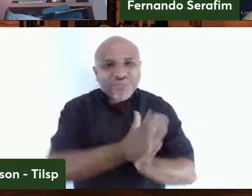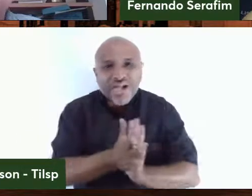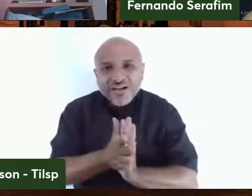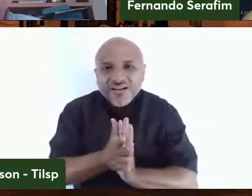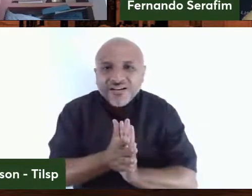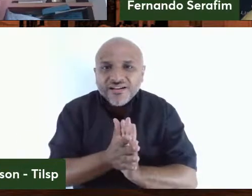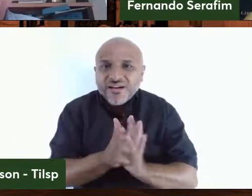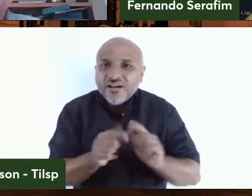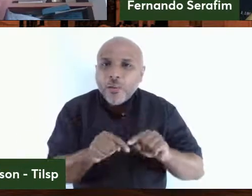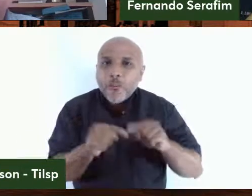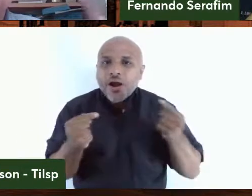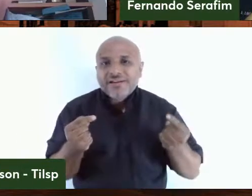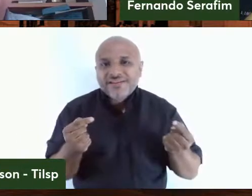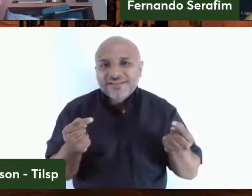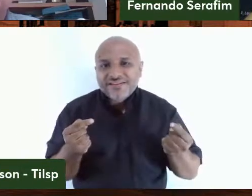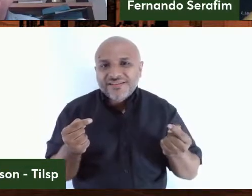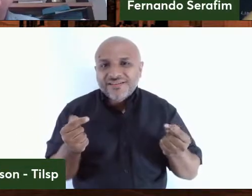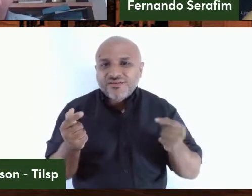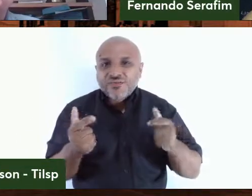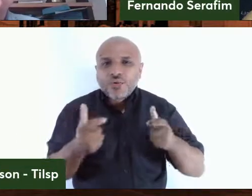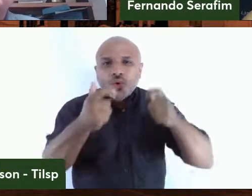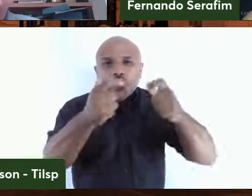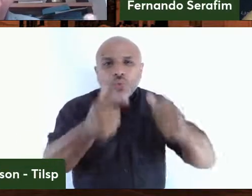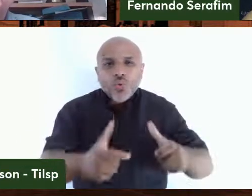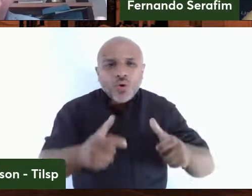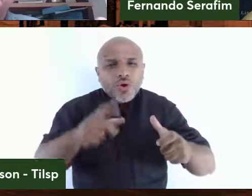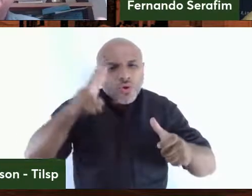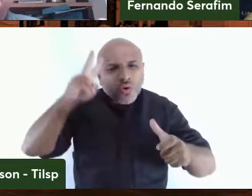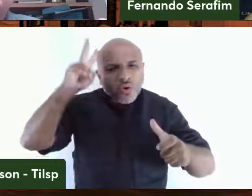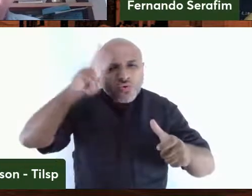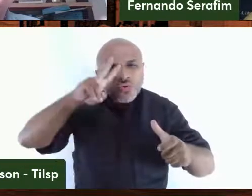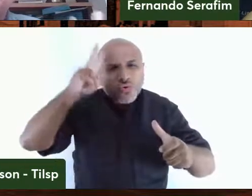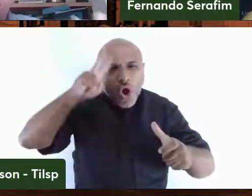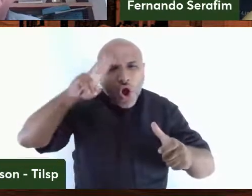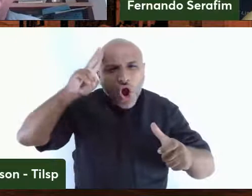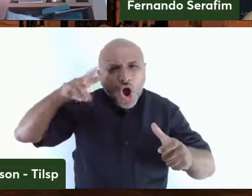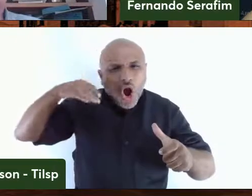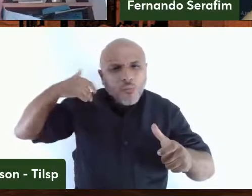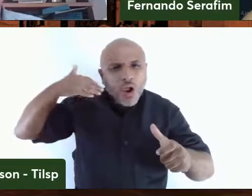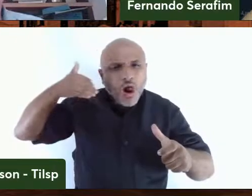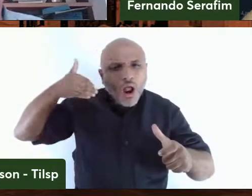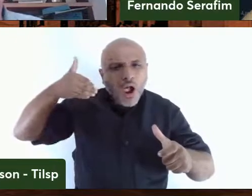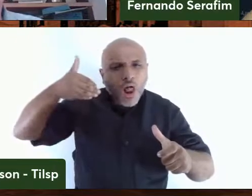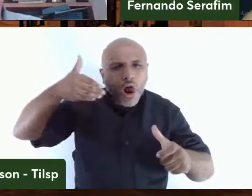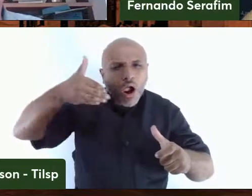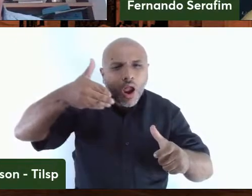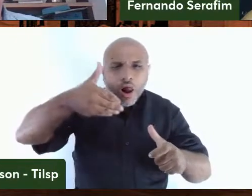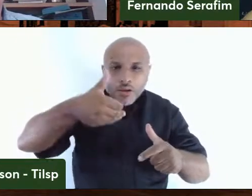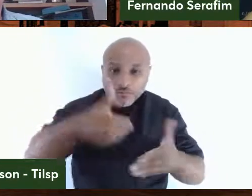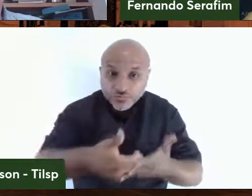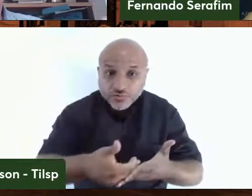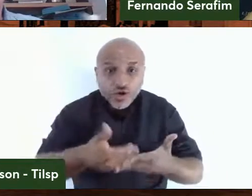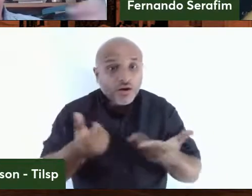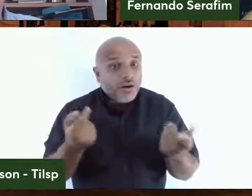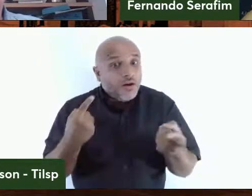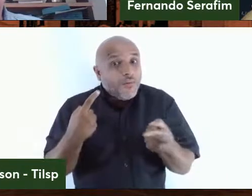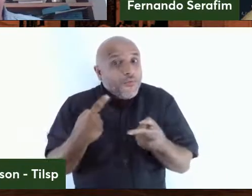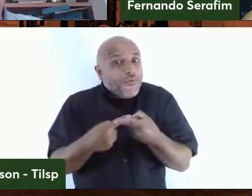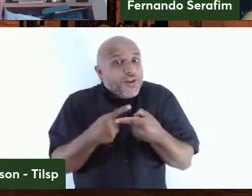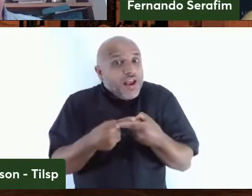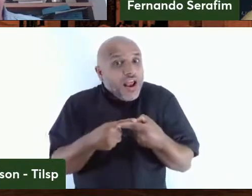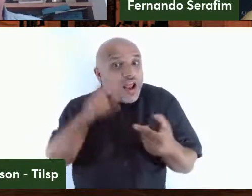Pelo menos, vamos dizer, o seu núcleo histórico, né? a sua história. Porque essa